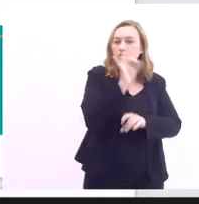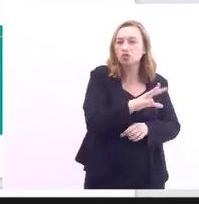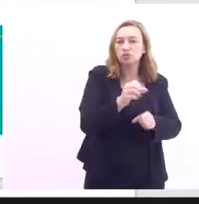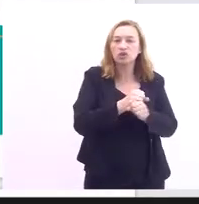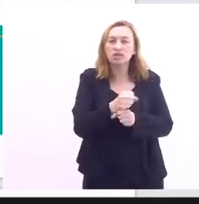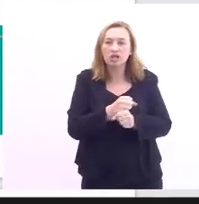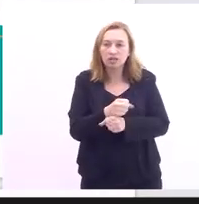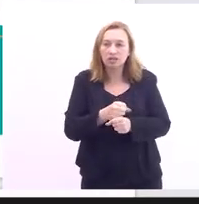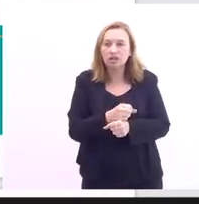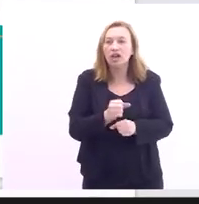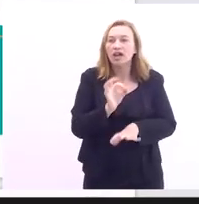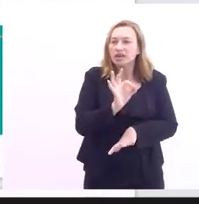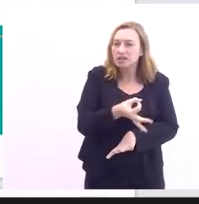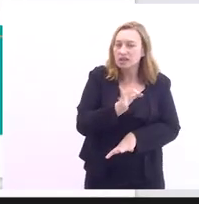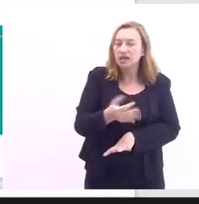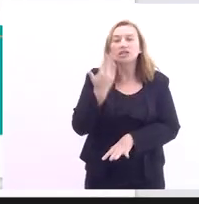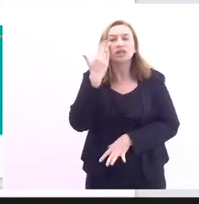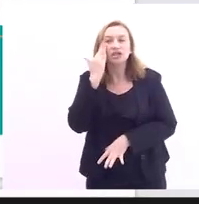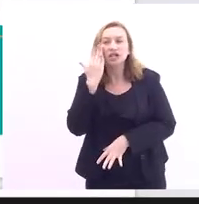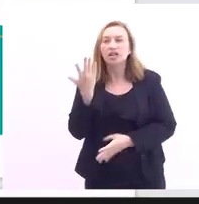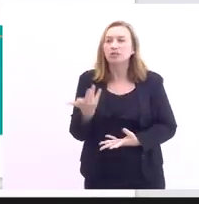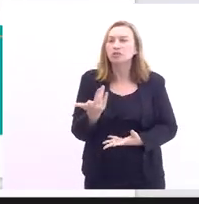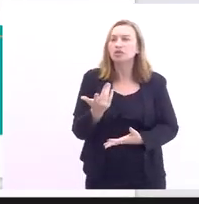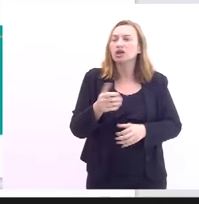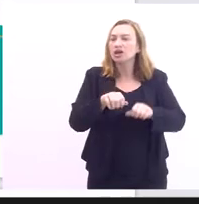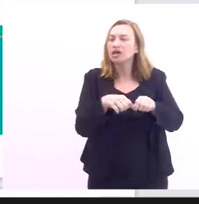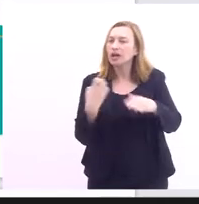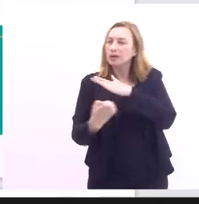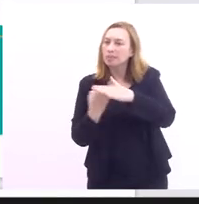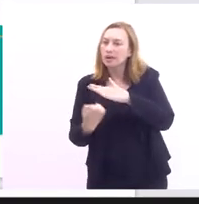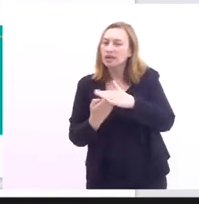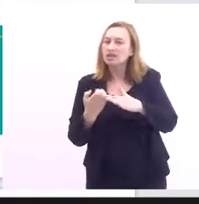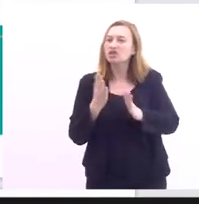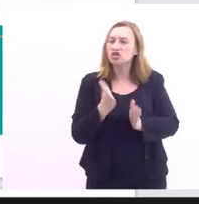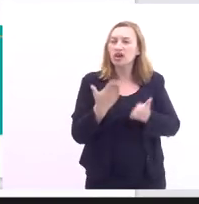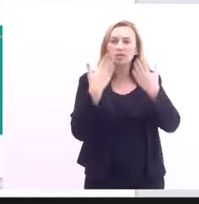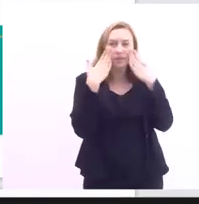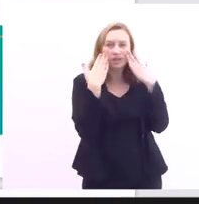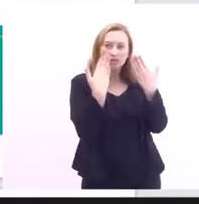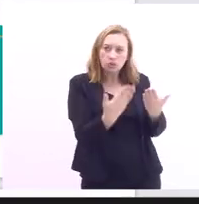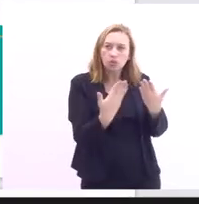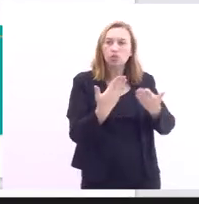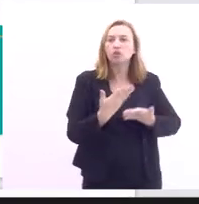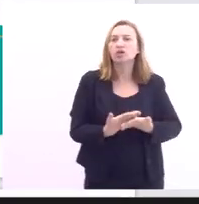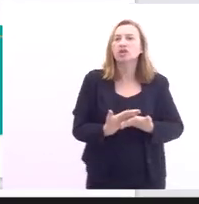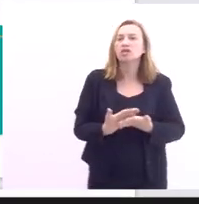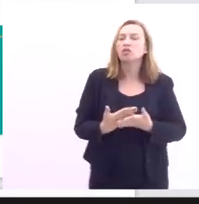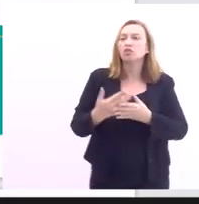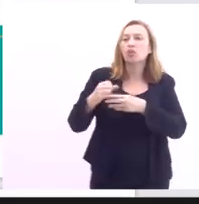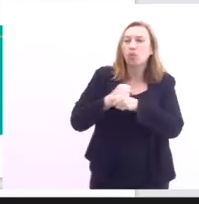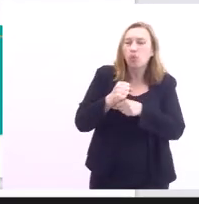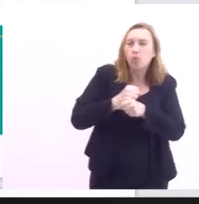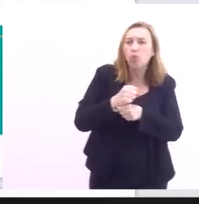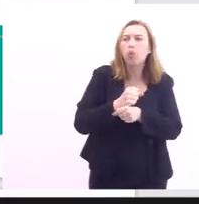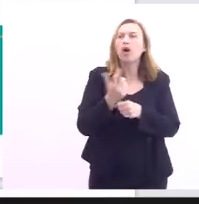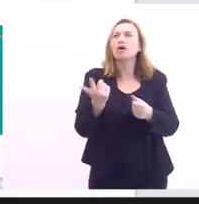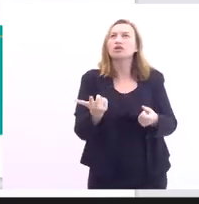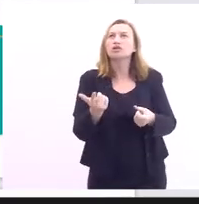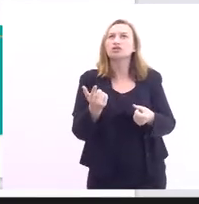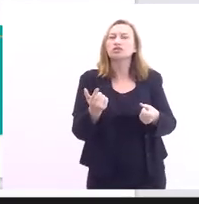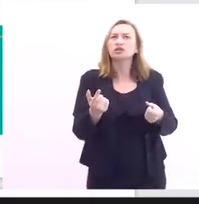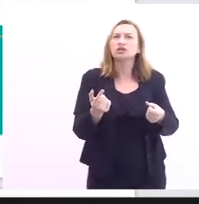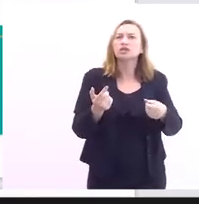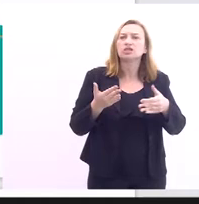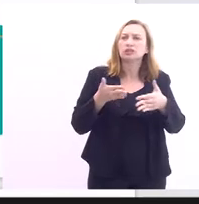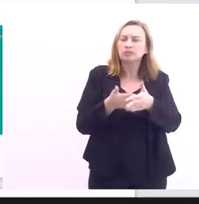anos. É claro que a gente entende, como a distribuidora mesmo apresentou aí, que foi um ano com bastante